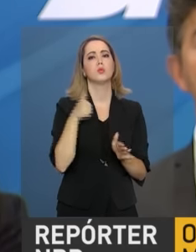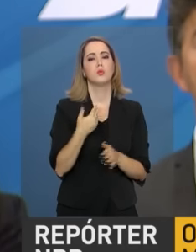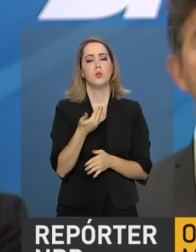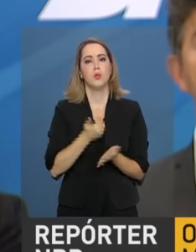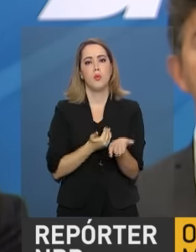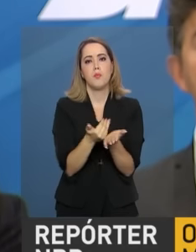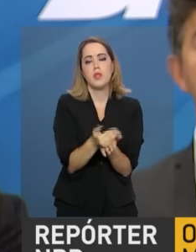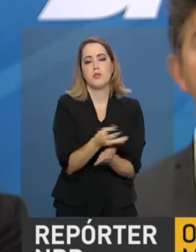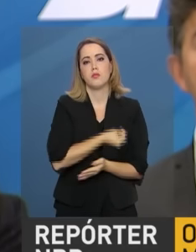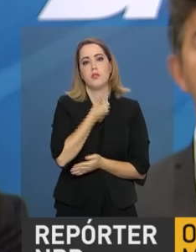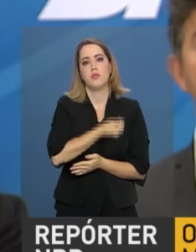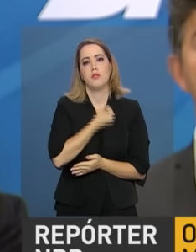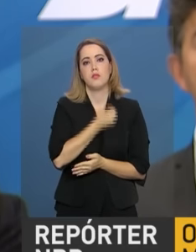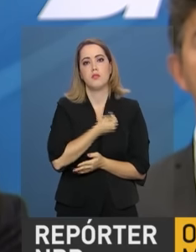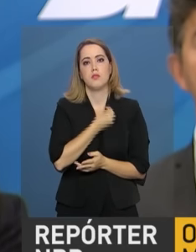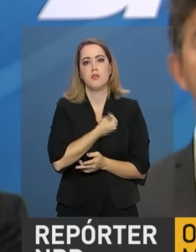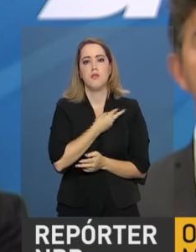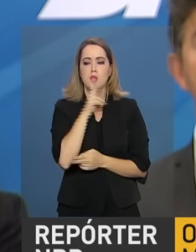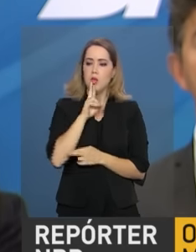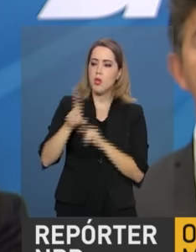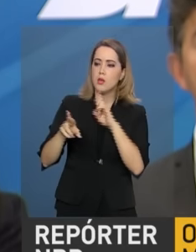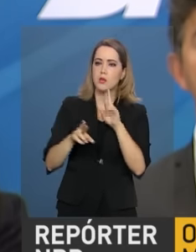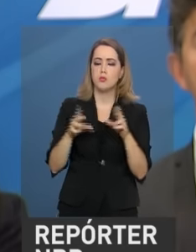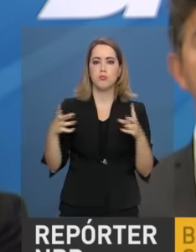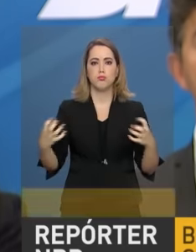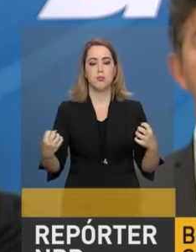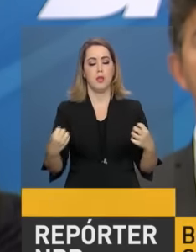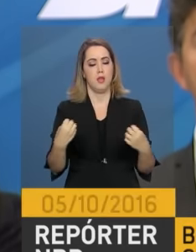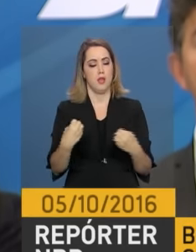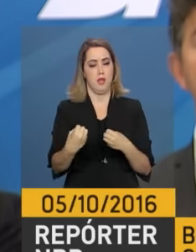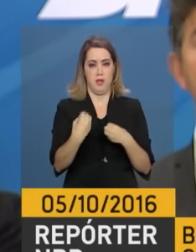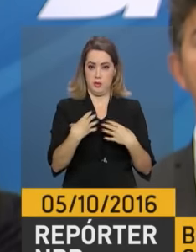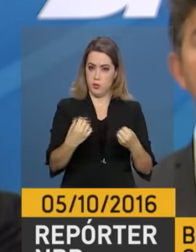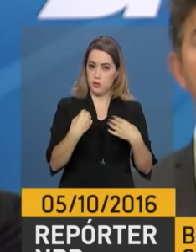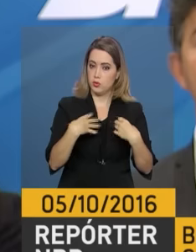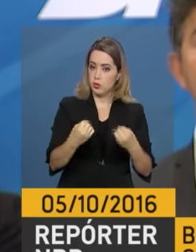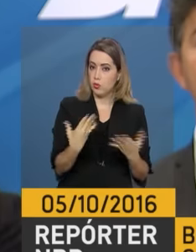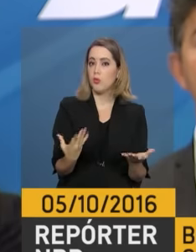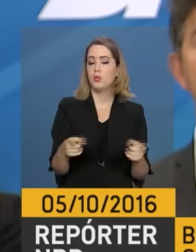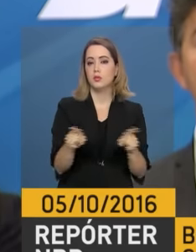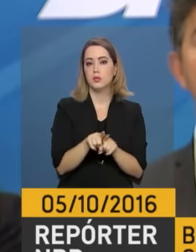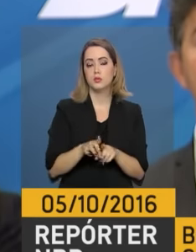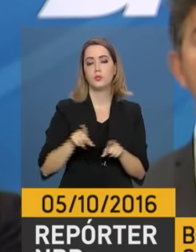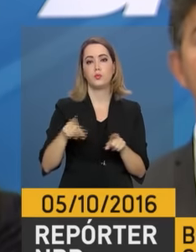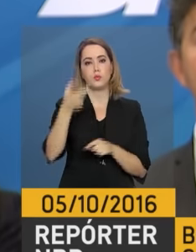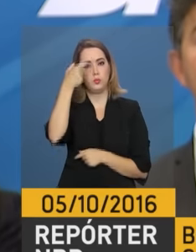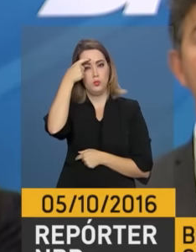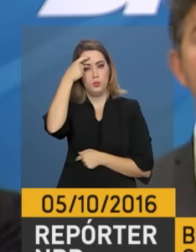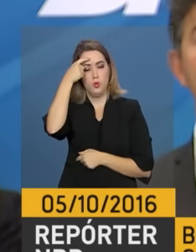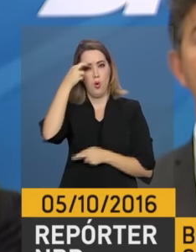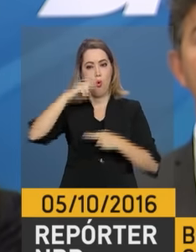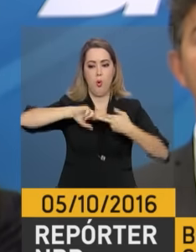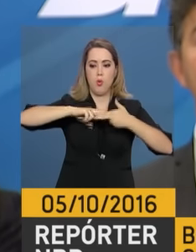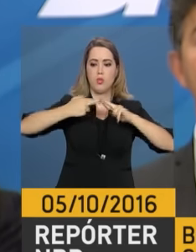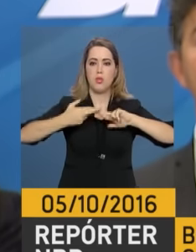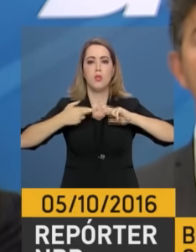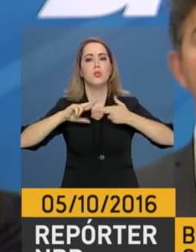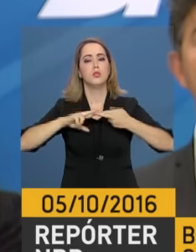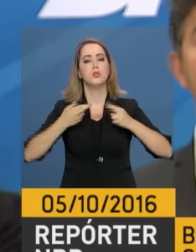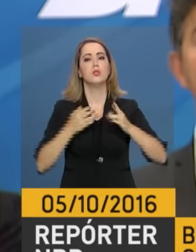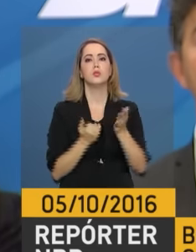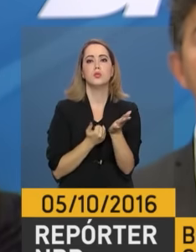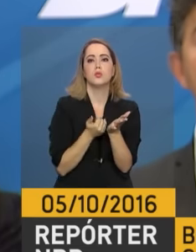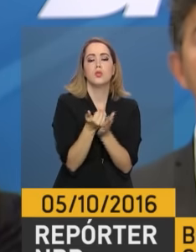estímulos do ambiente. Formando conexões em respostas a esses estímulos, os neurônios organizam redes que possibilitam as